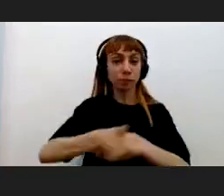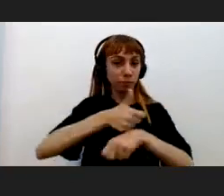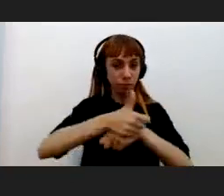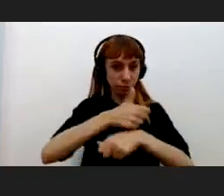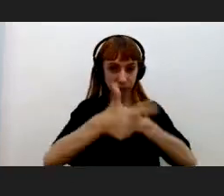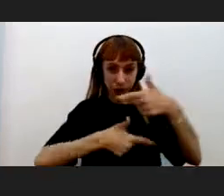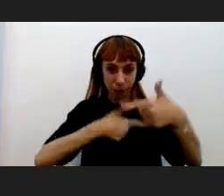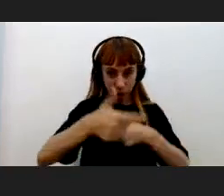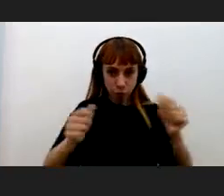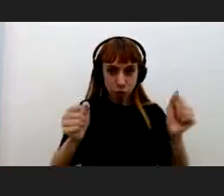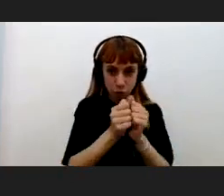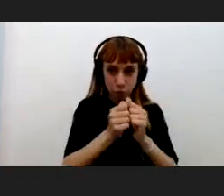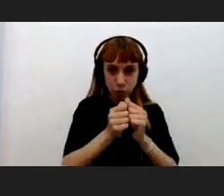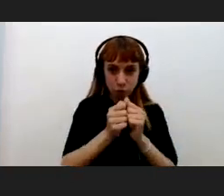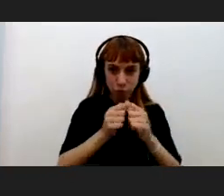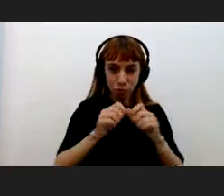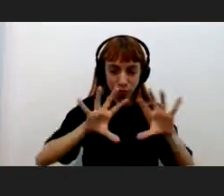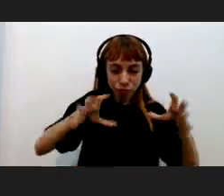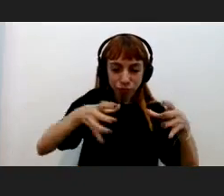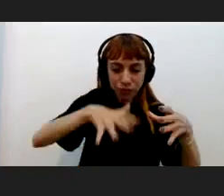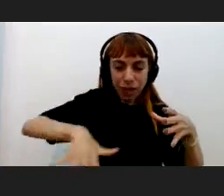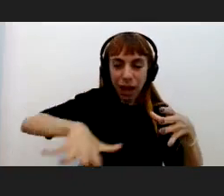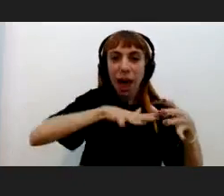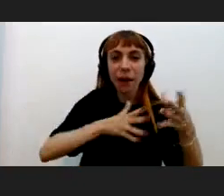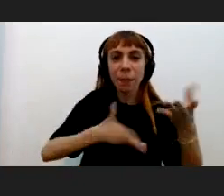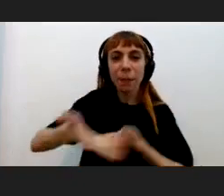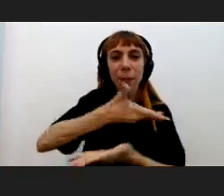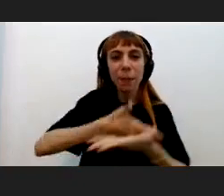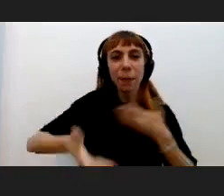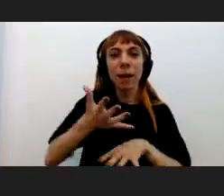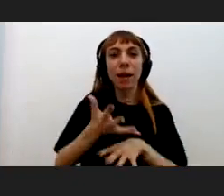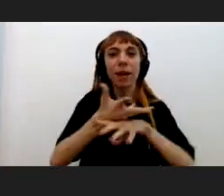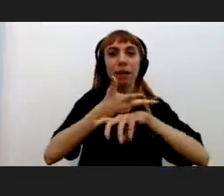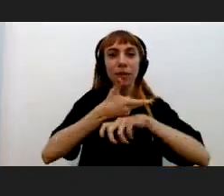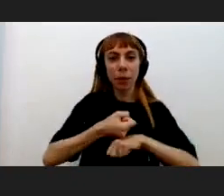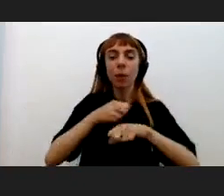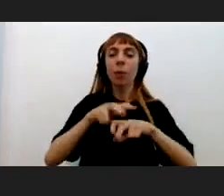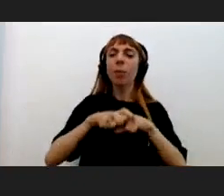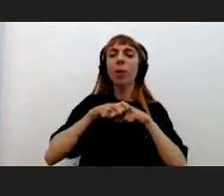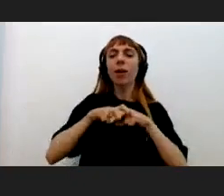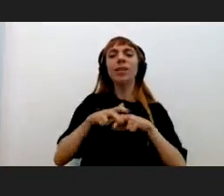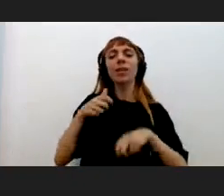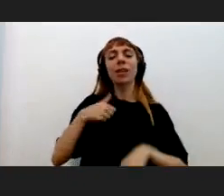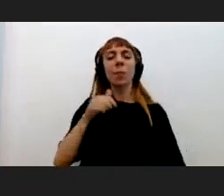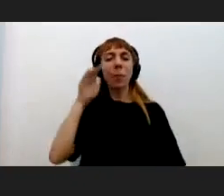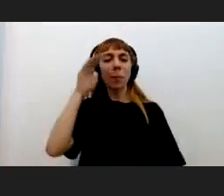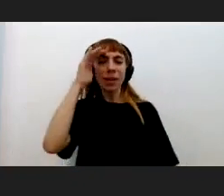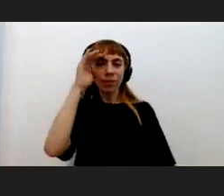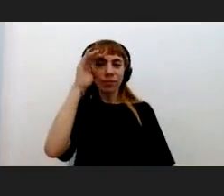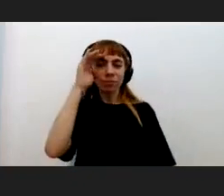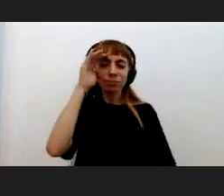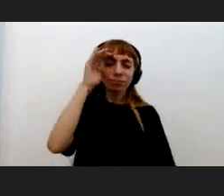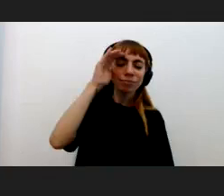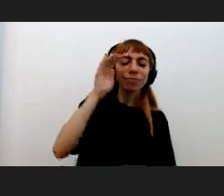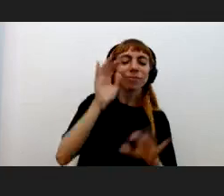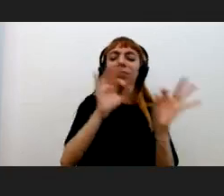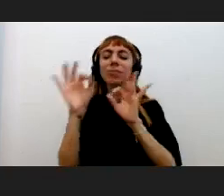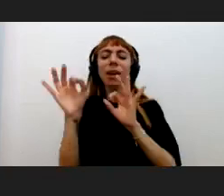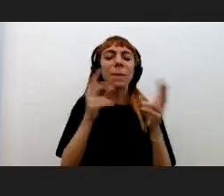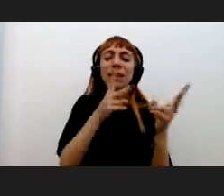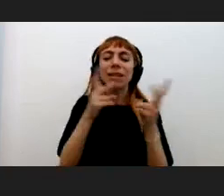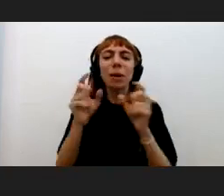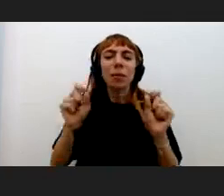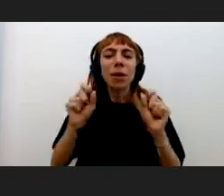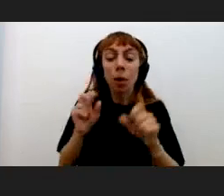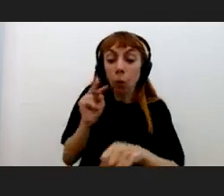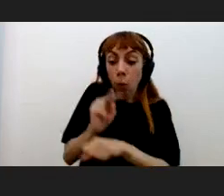me faz o tempo todo pensar que um cuidado bem elaborado, bem planejado, ele não passa numa compreensão de que só o psicólogo vai